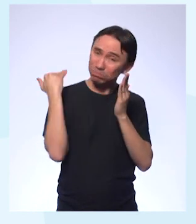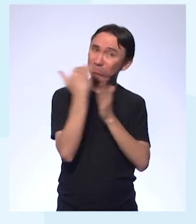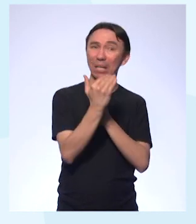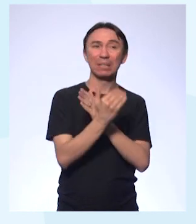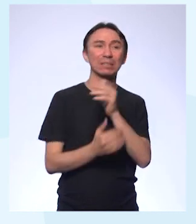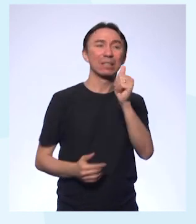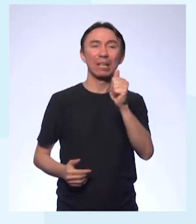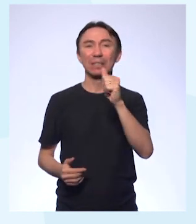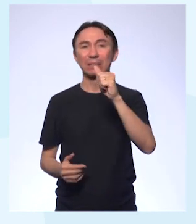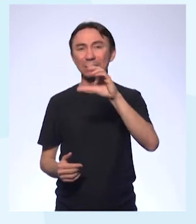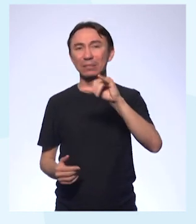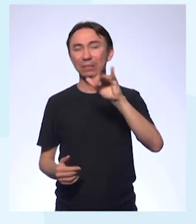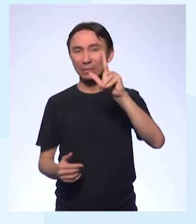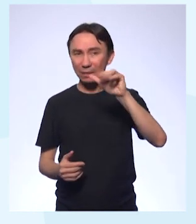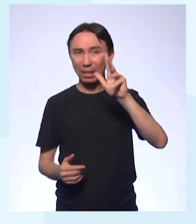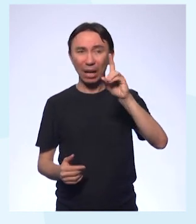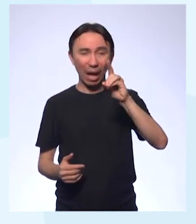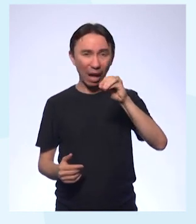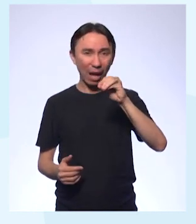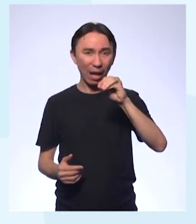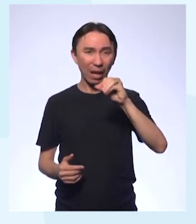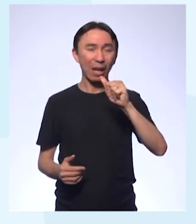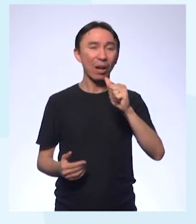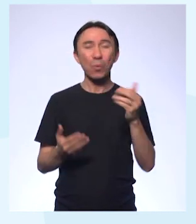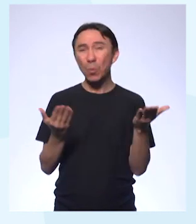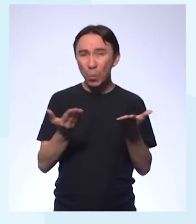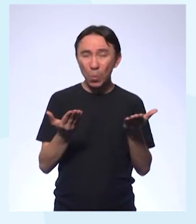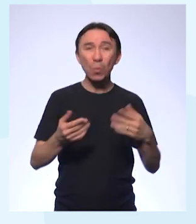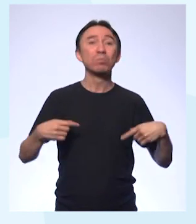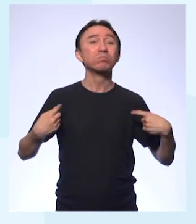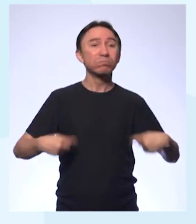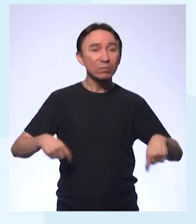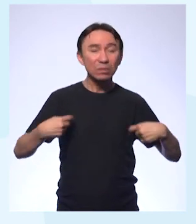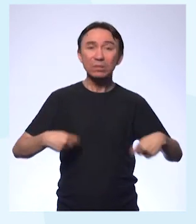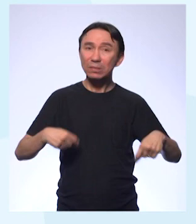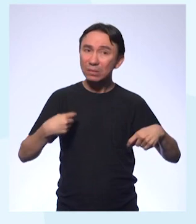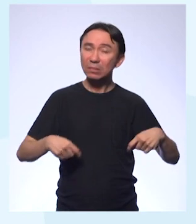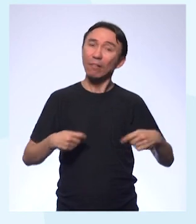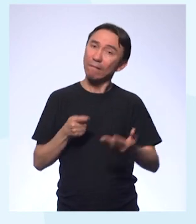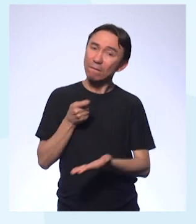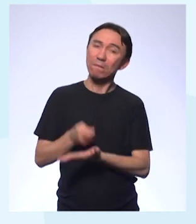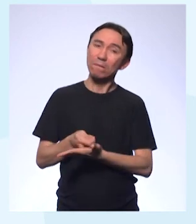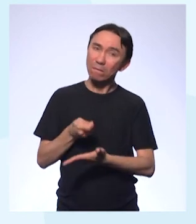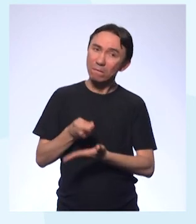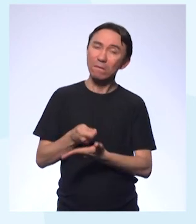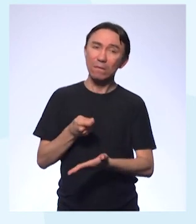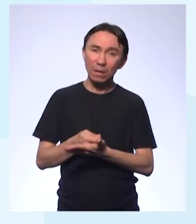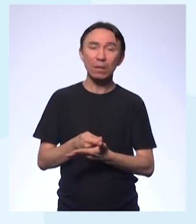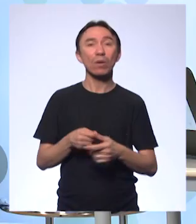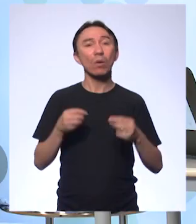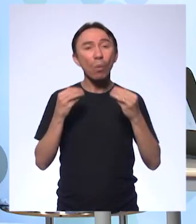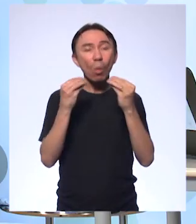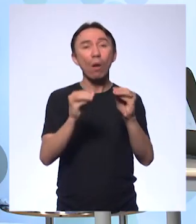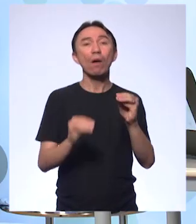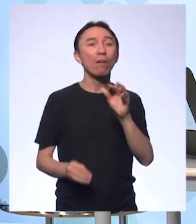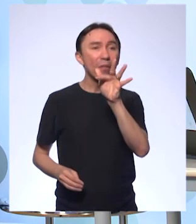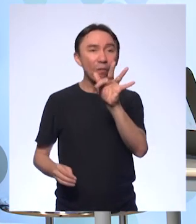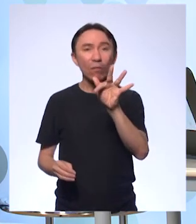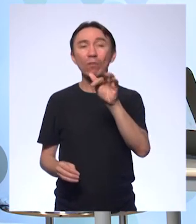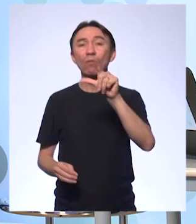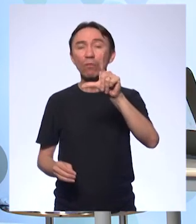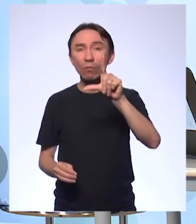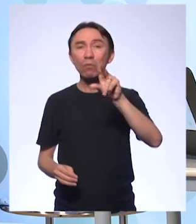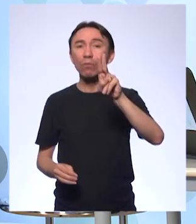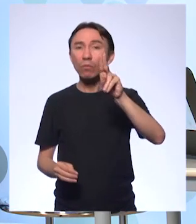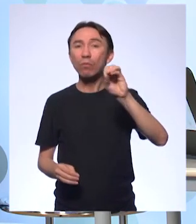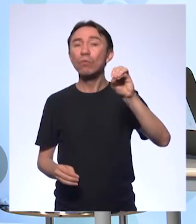coloca flúor também na água, porque é exigido hoje pela ANS que tenha flúor na água para evitar